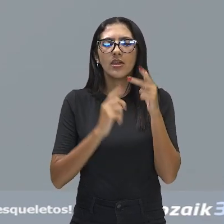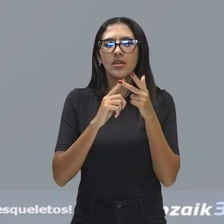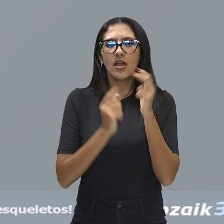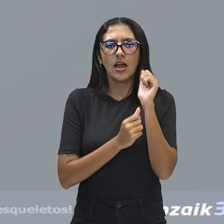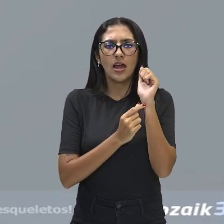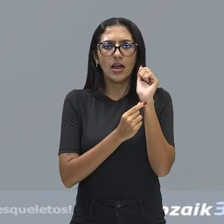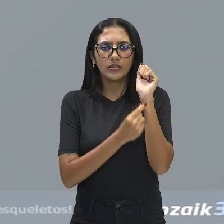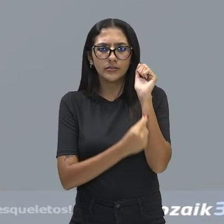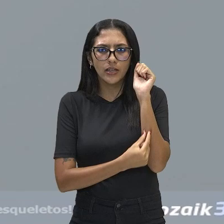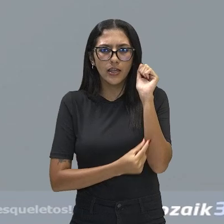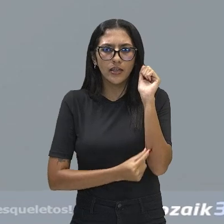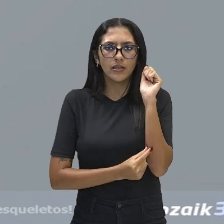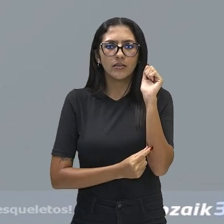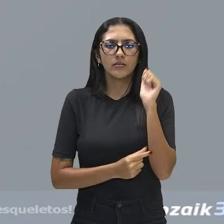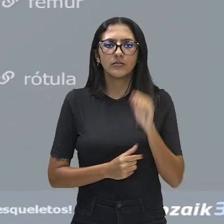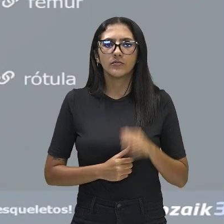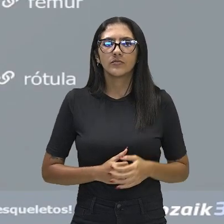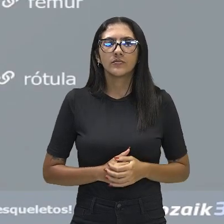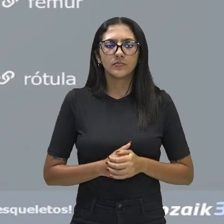artérias e